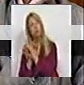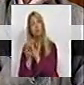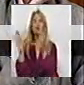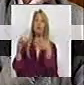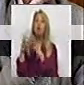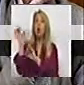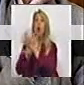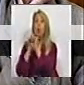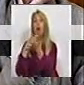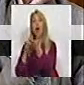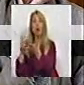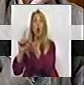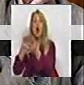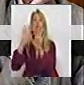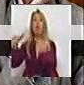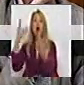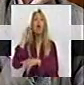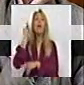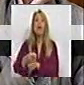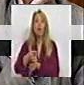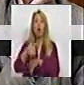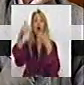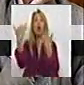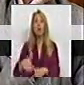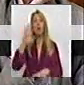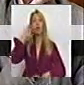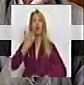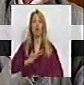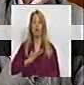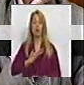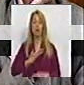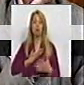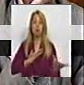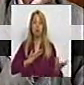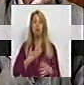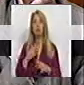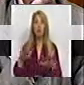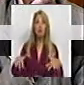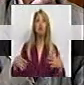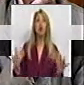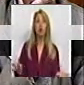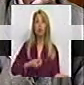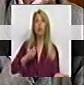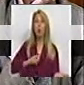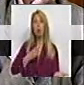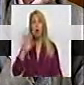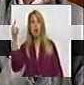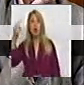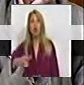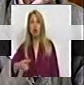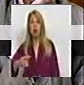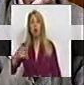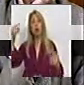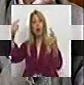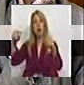com razão ou sem razão, limitações ao déficit. Pode preocupar-se e exigir que